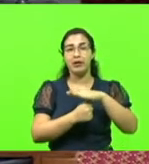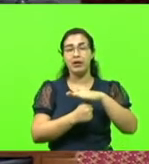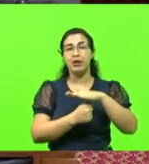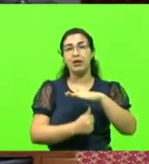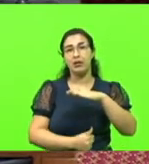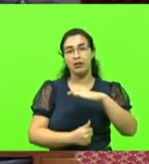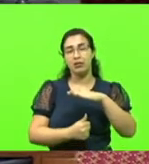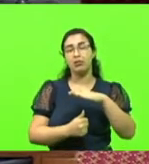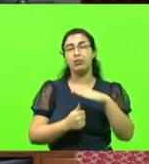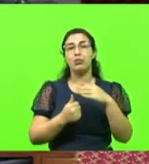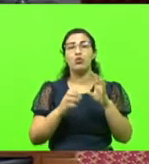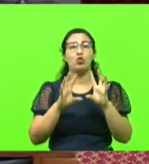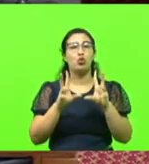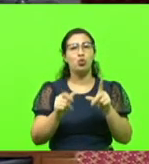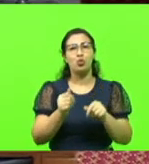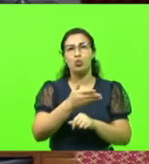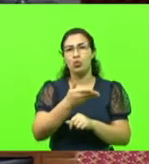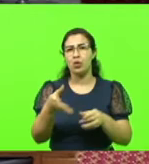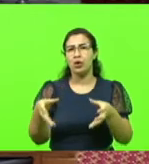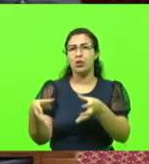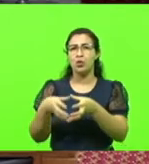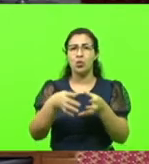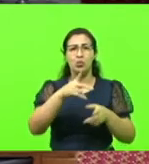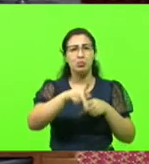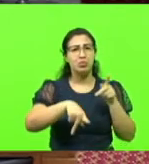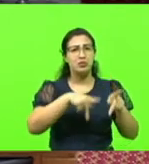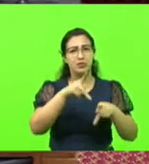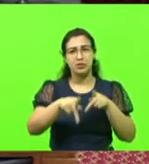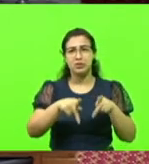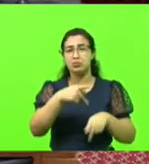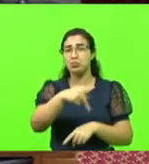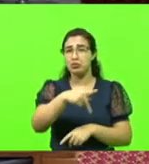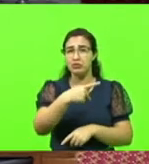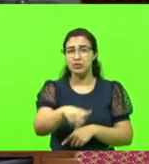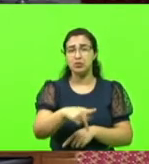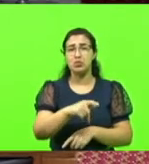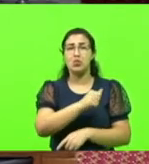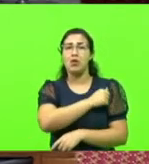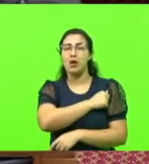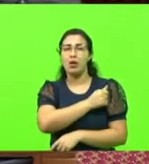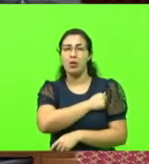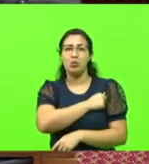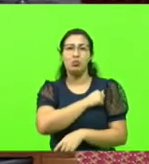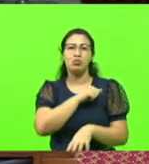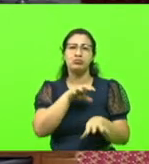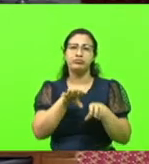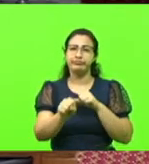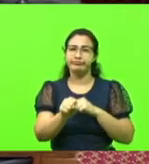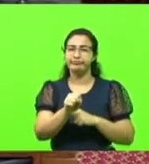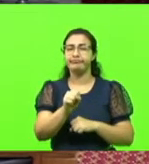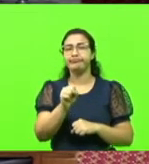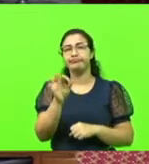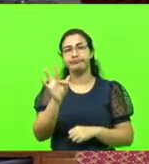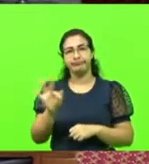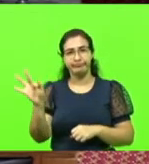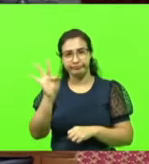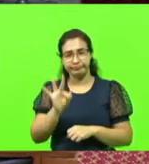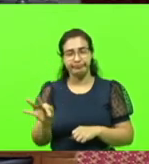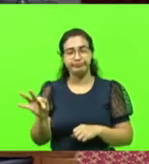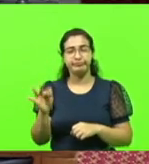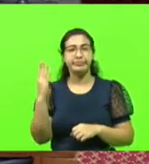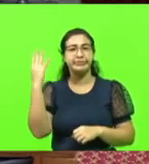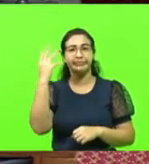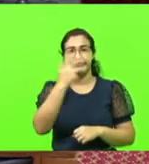o corpo funcional, os professores, os alunos acadêmicos desta instituição, pelo